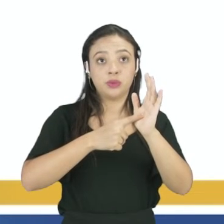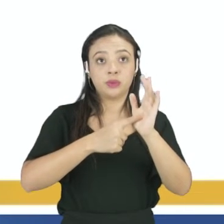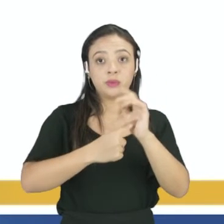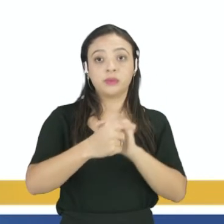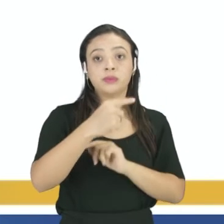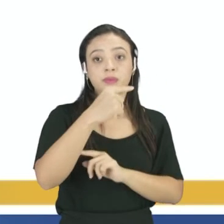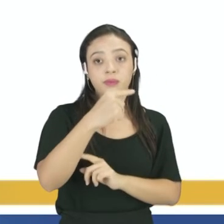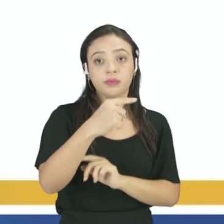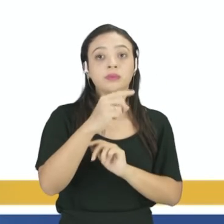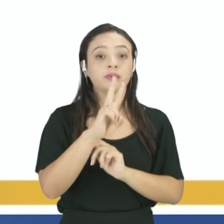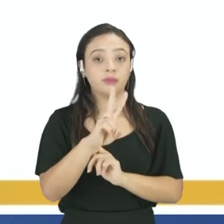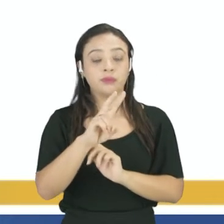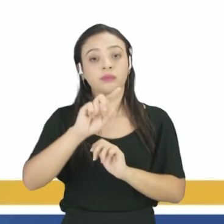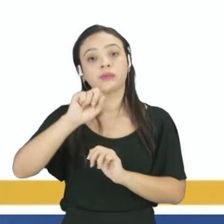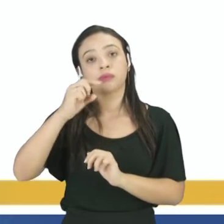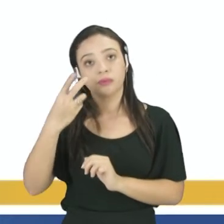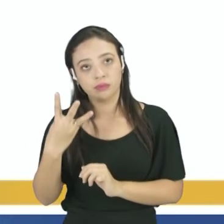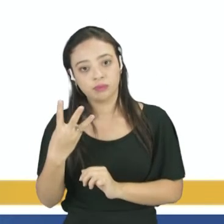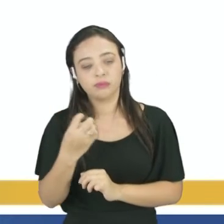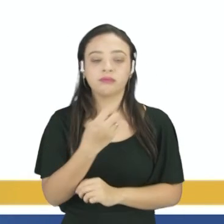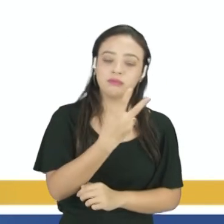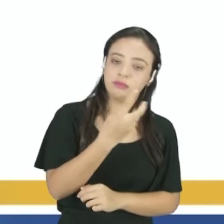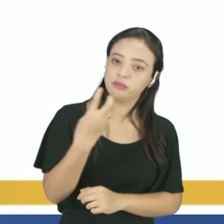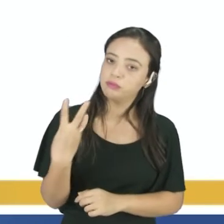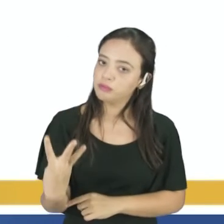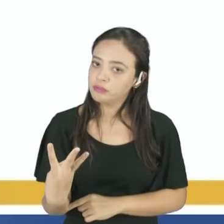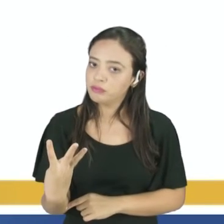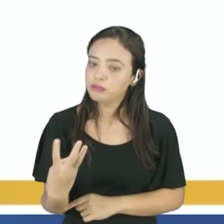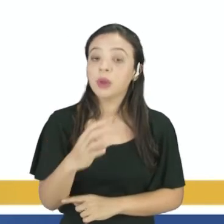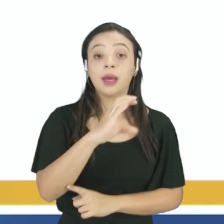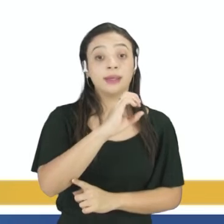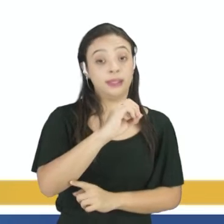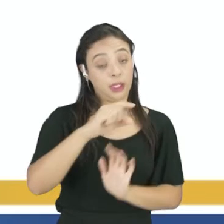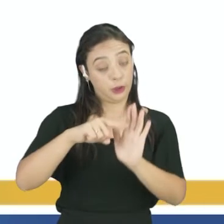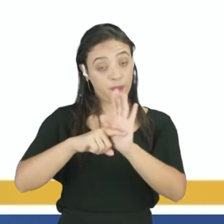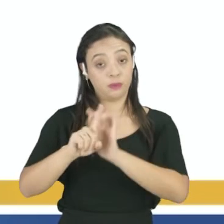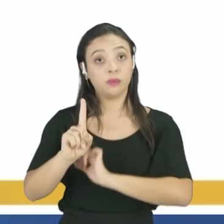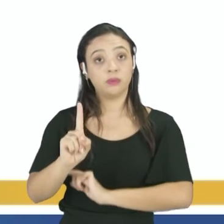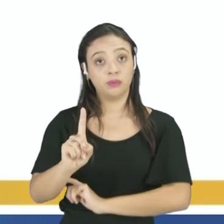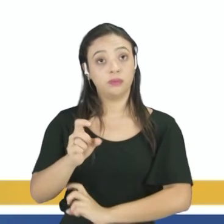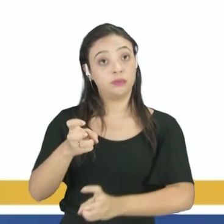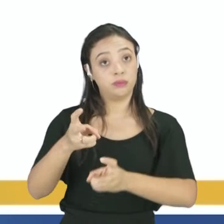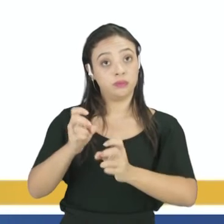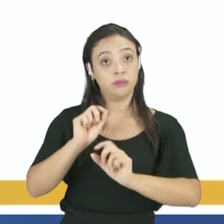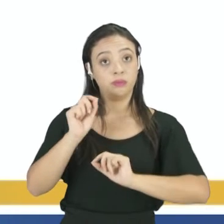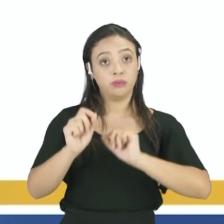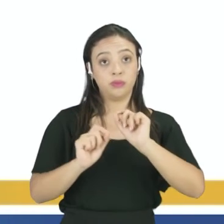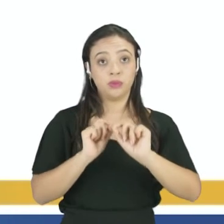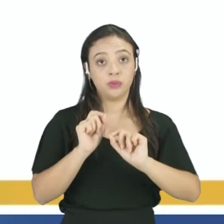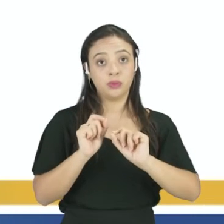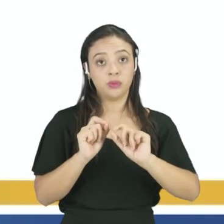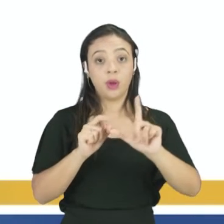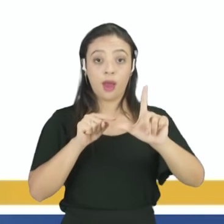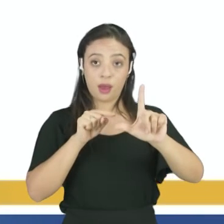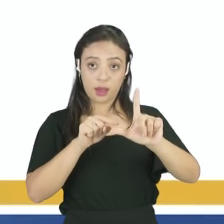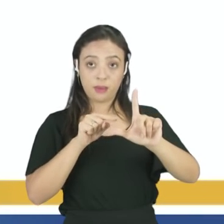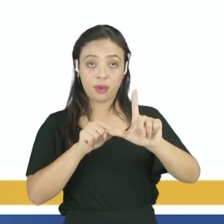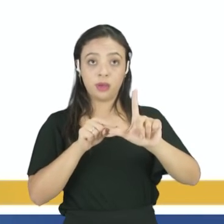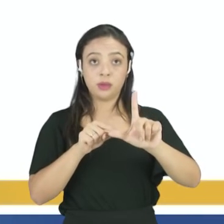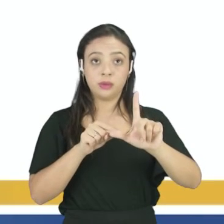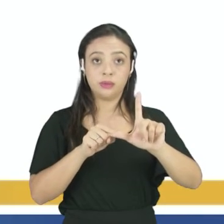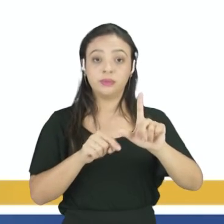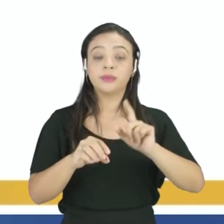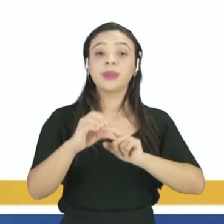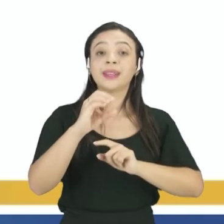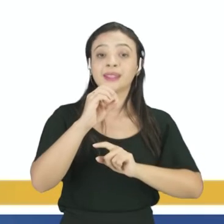ponto menos 2 e 3, o ponto 2 e 3, o ponto 0 e menos 1. Repare que como aqui, ó, a coordenada x é 0, o